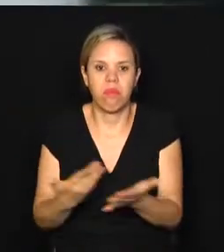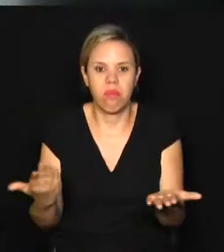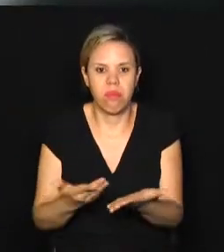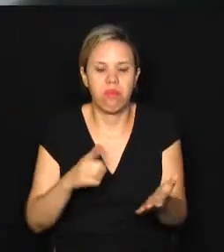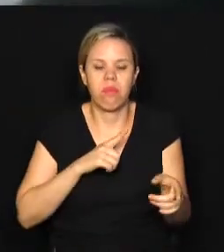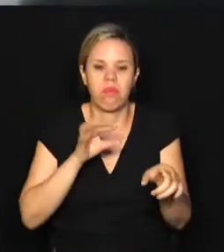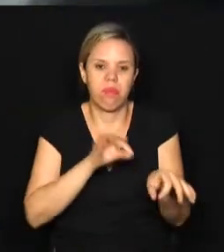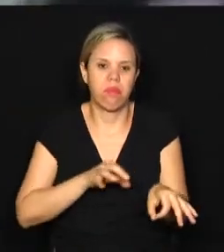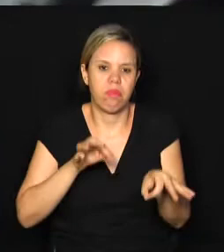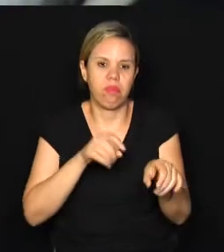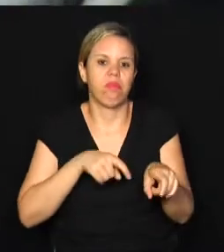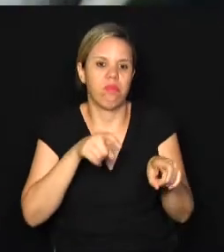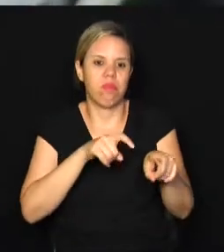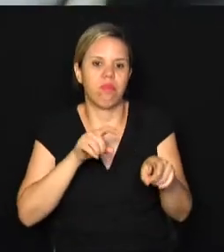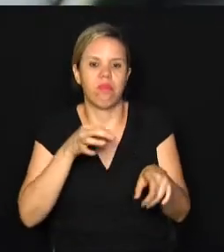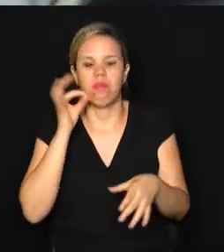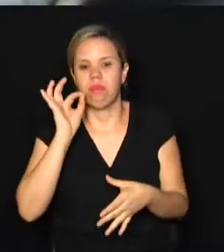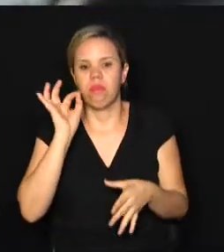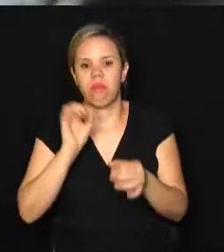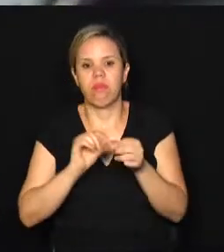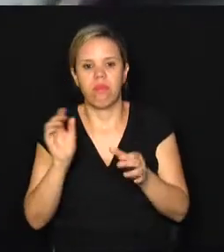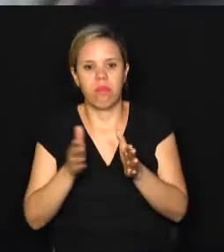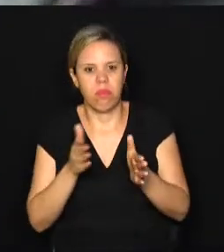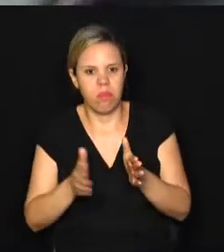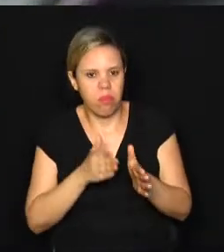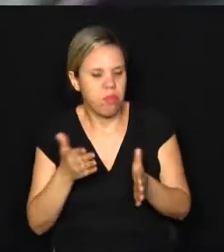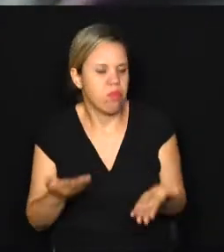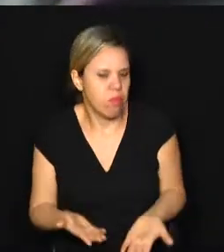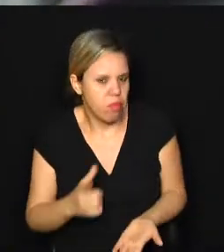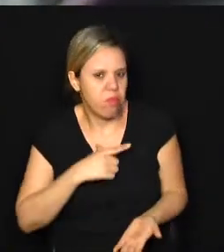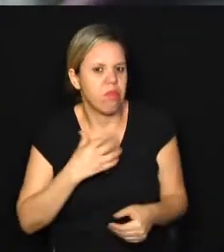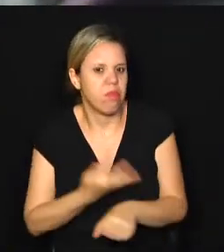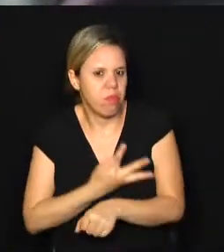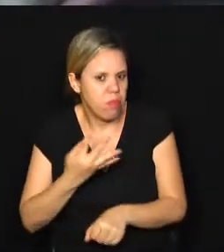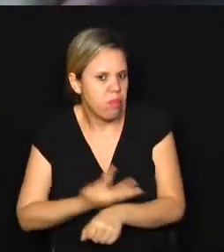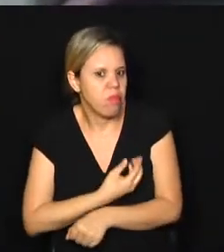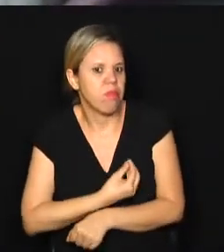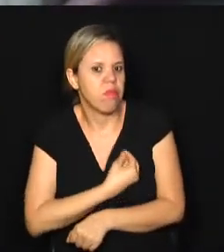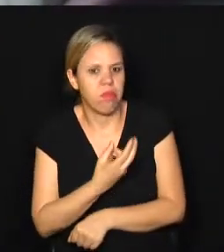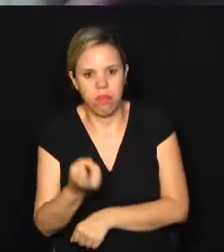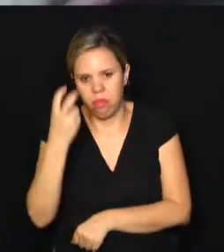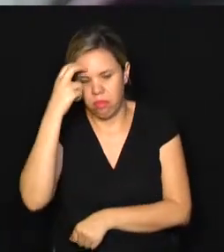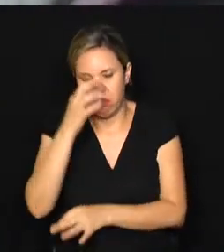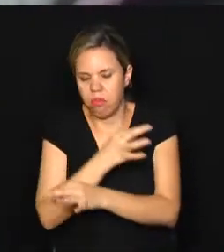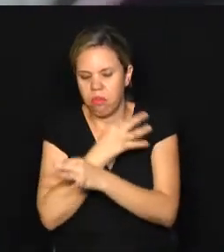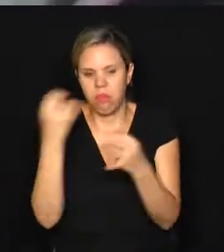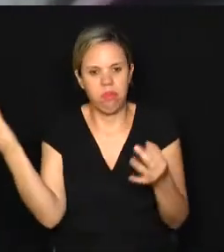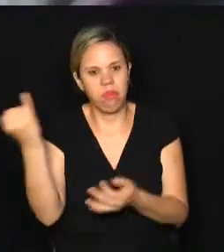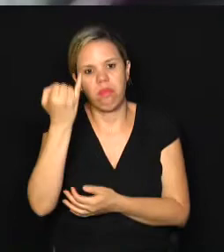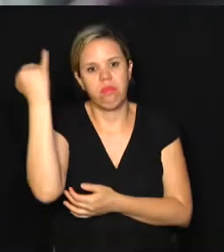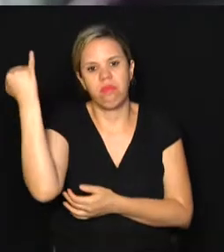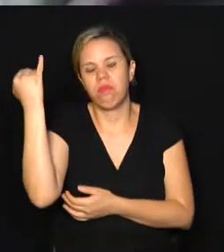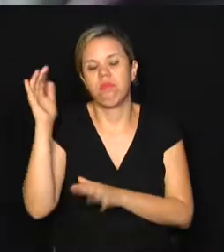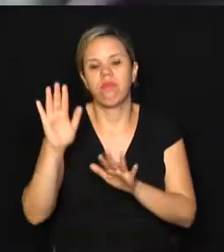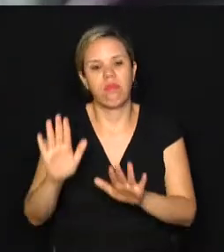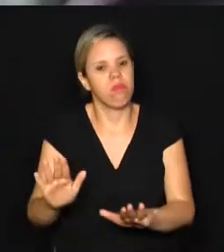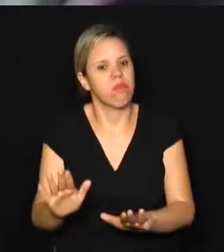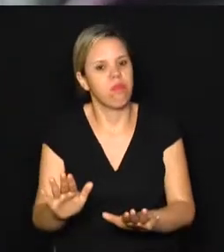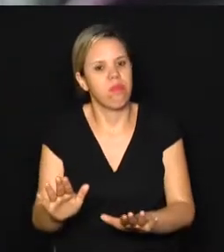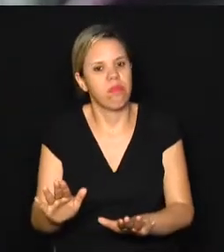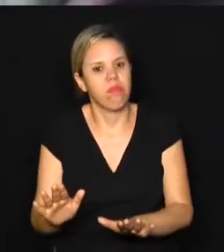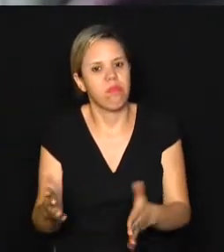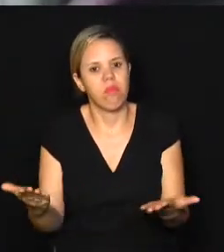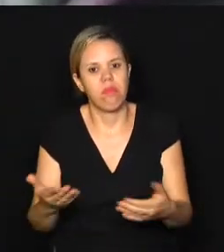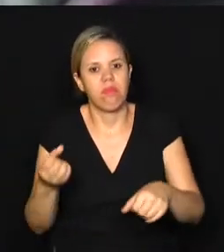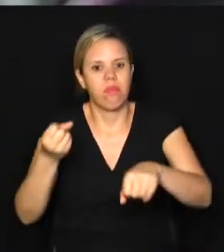café, até hoje sobrevivem disso e tem um valor cultural que é imensurável, simplesmente no calor da